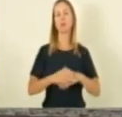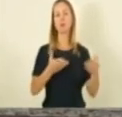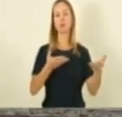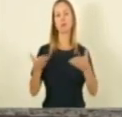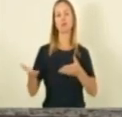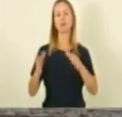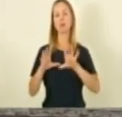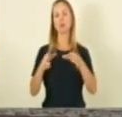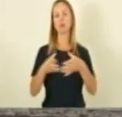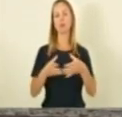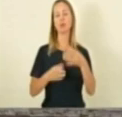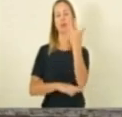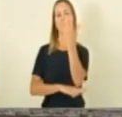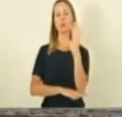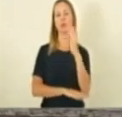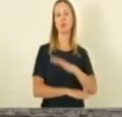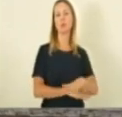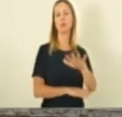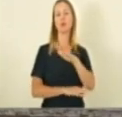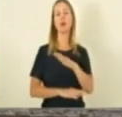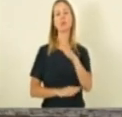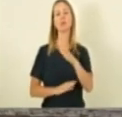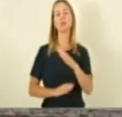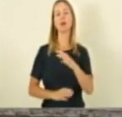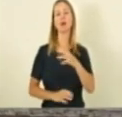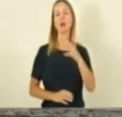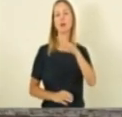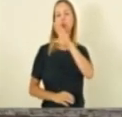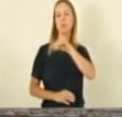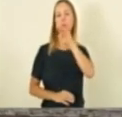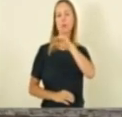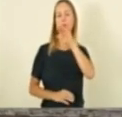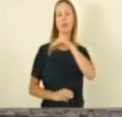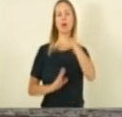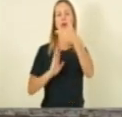Comissão de Meio Ambiente para oferecer parecer oral à matéria.